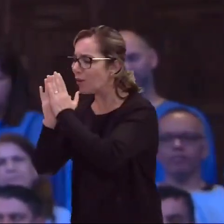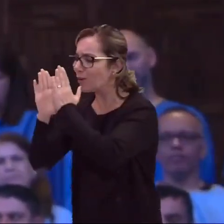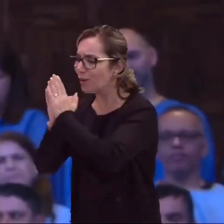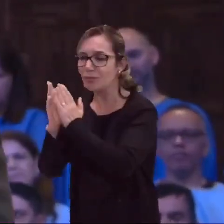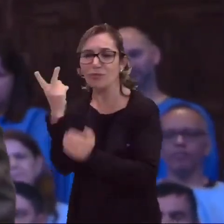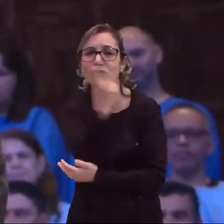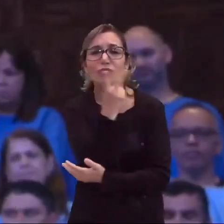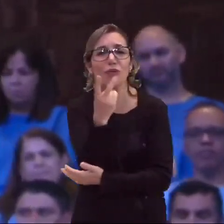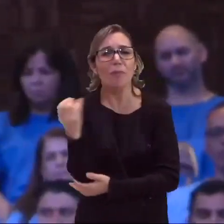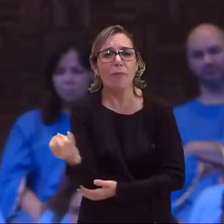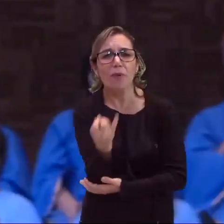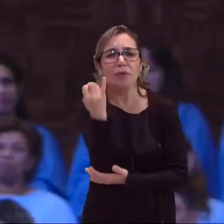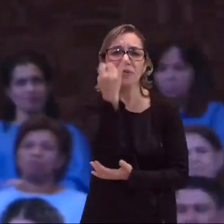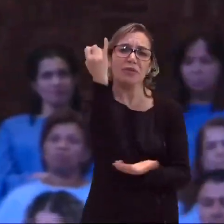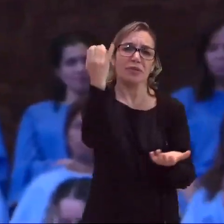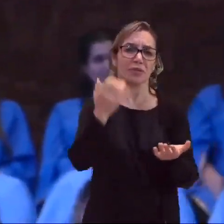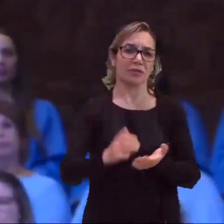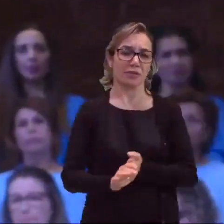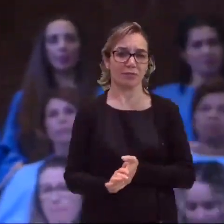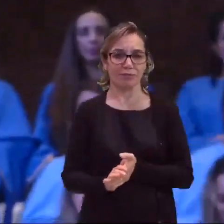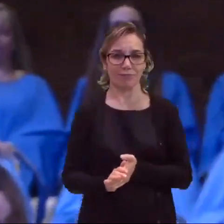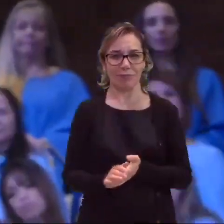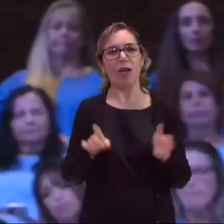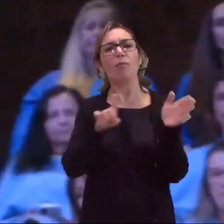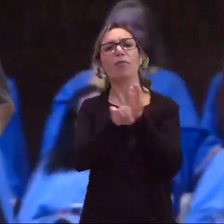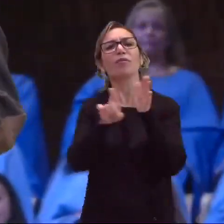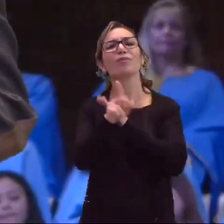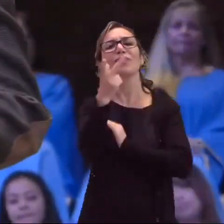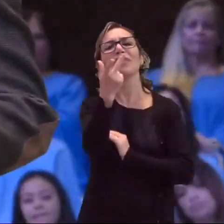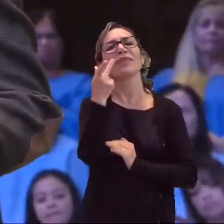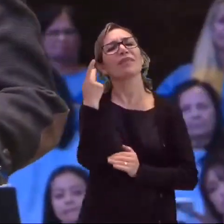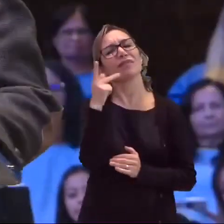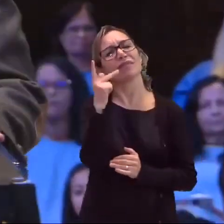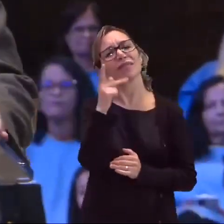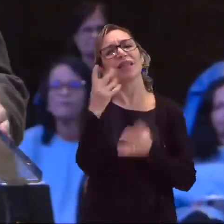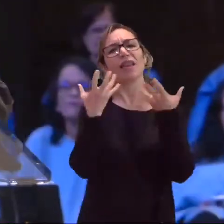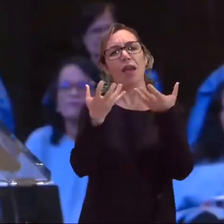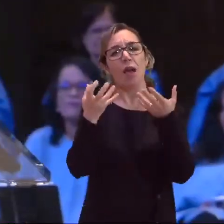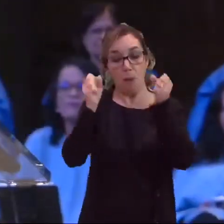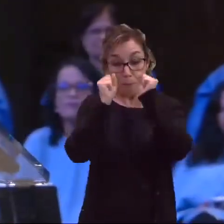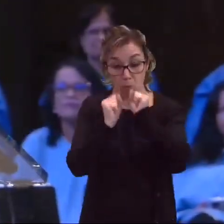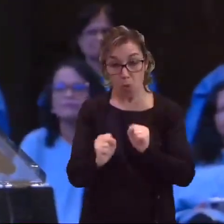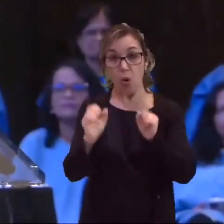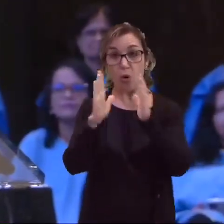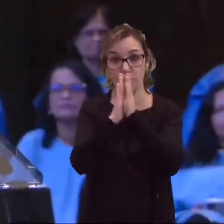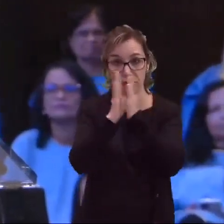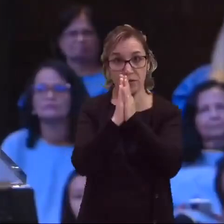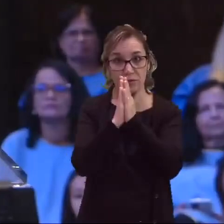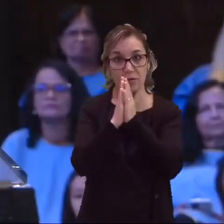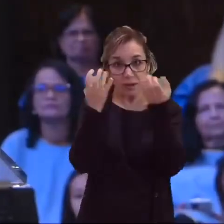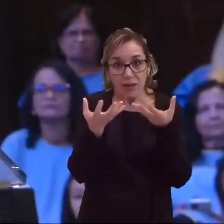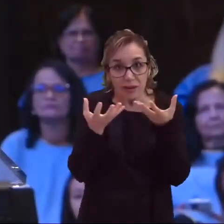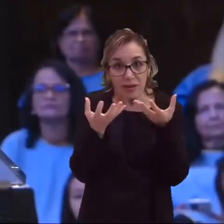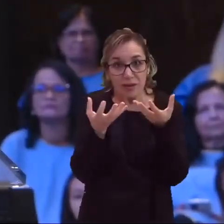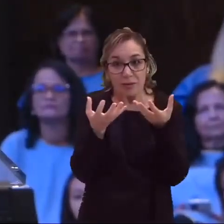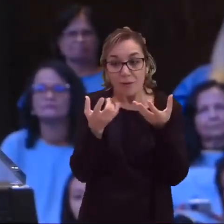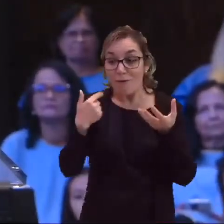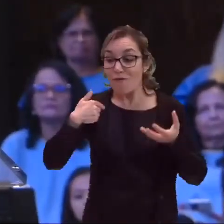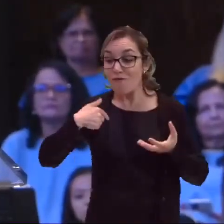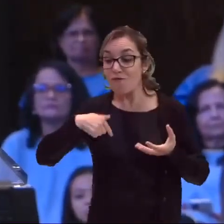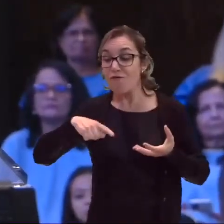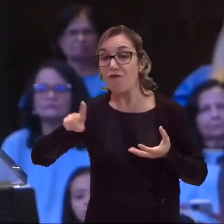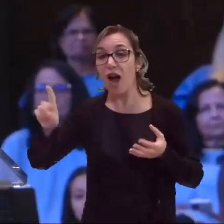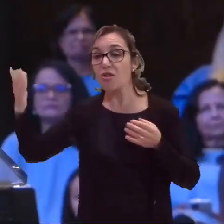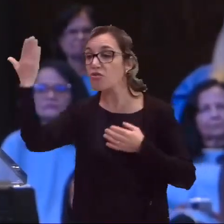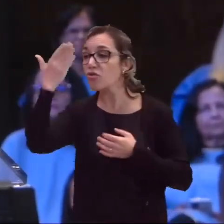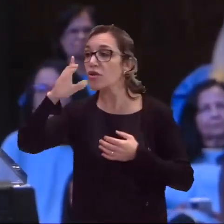presença do pai se você quer aprender uma oração poderosa e entra na presença do Senhor Jesus